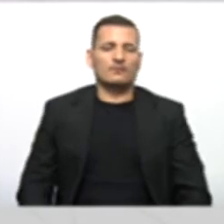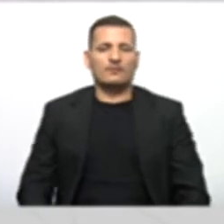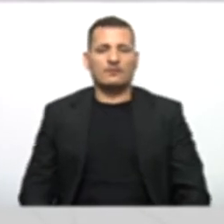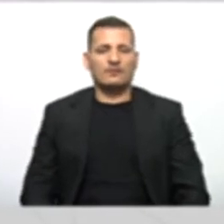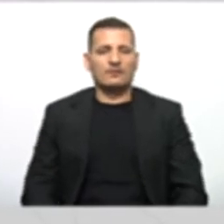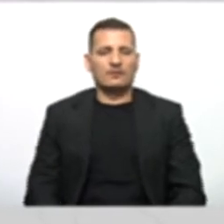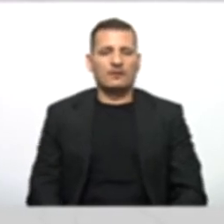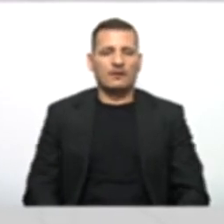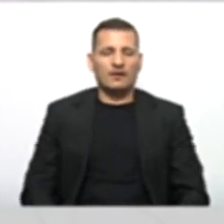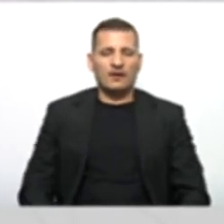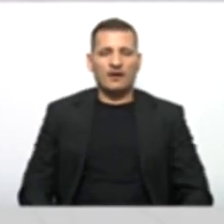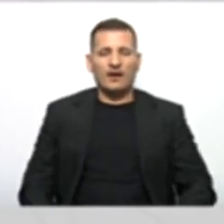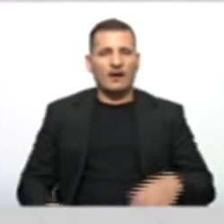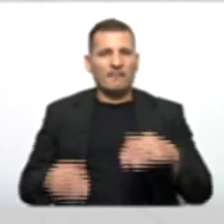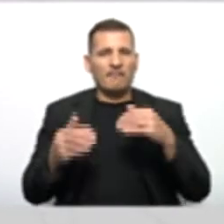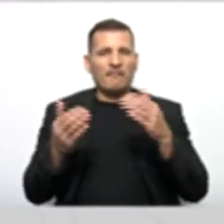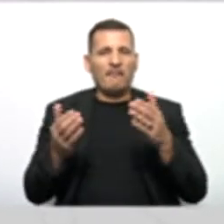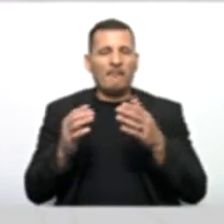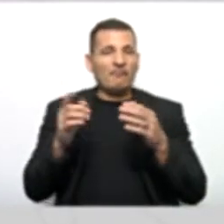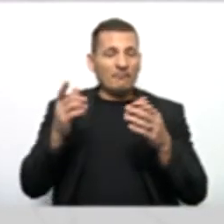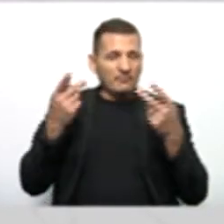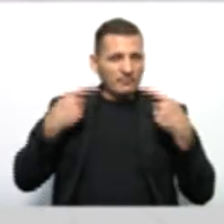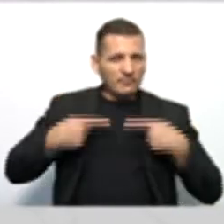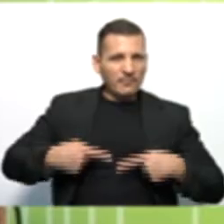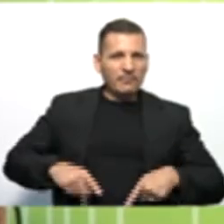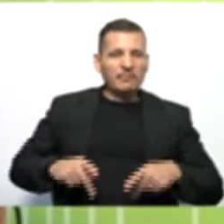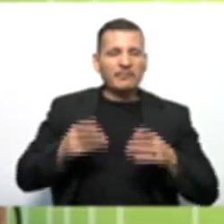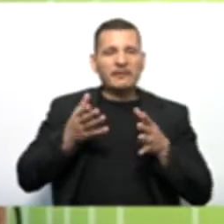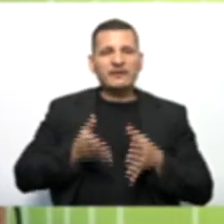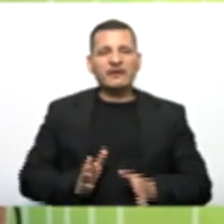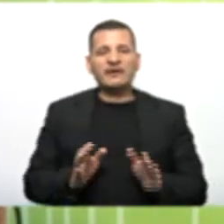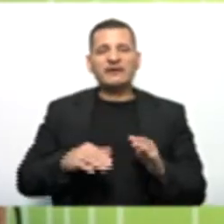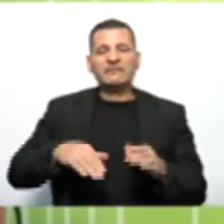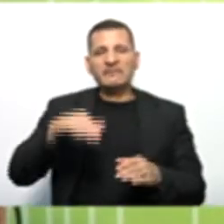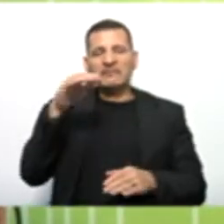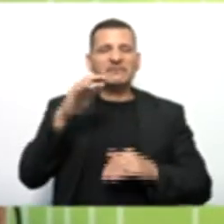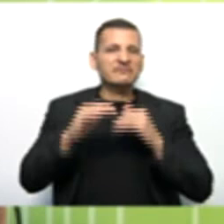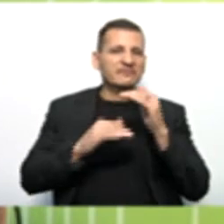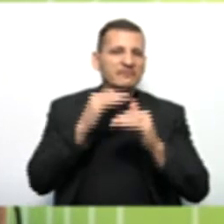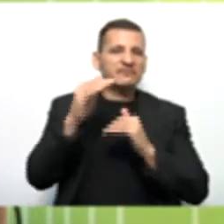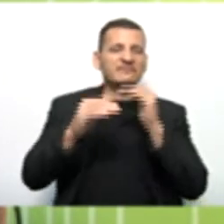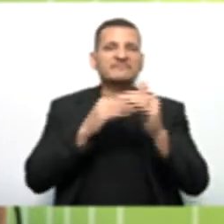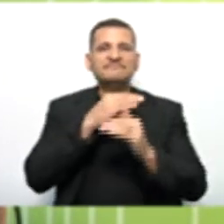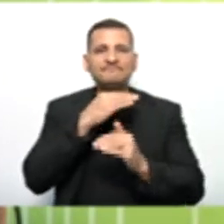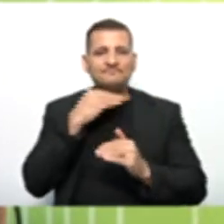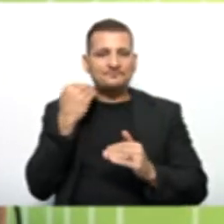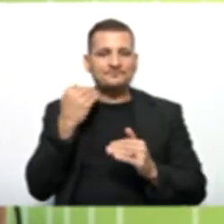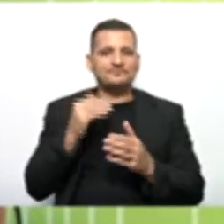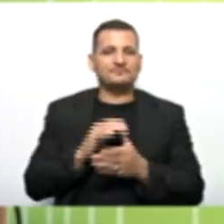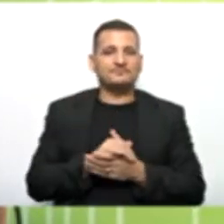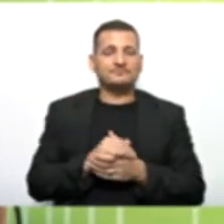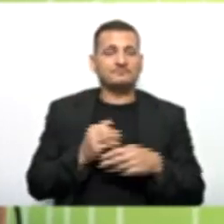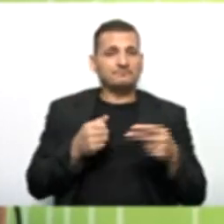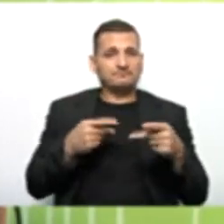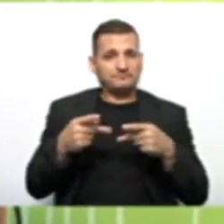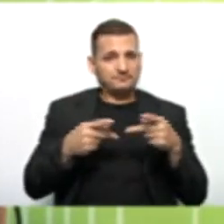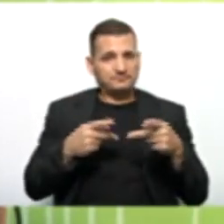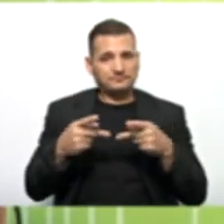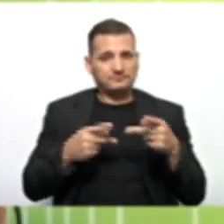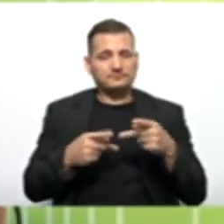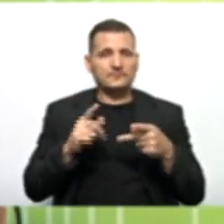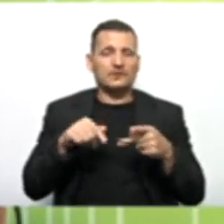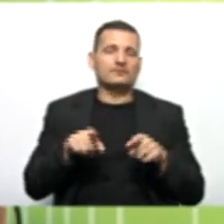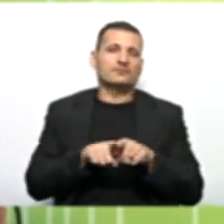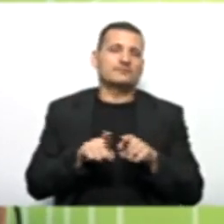isso? Então, gente, assim como o ser humano, que nasce, cresce, desenvolve e morre, o nosso projeto, que é uma atividade